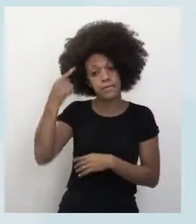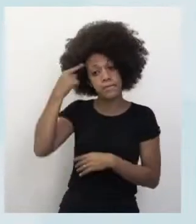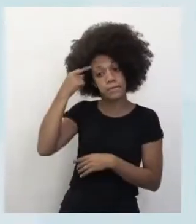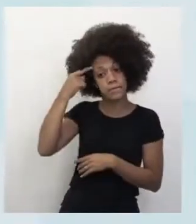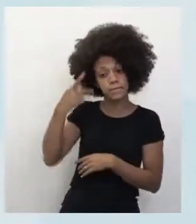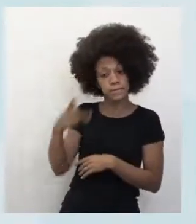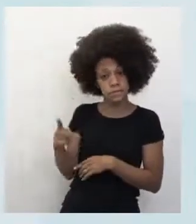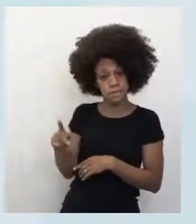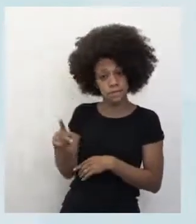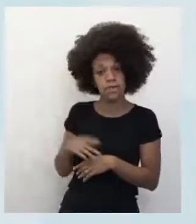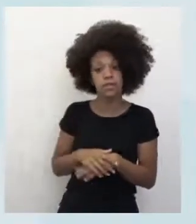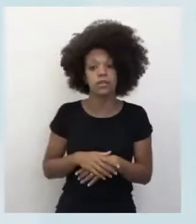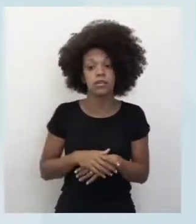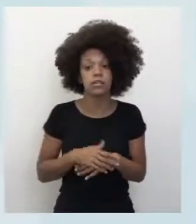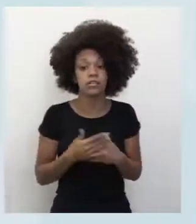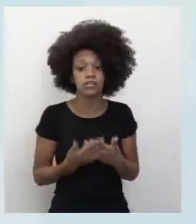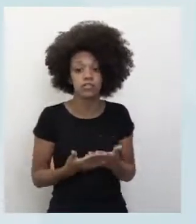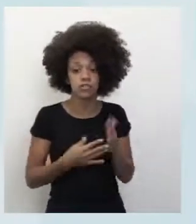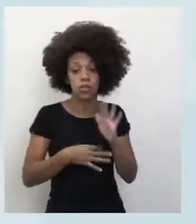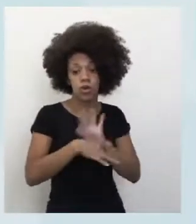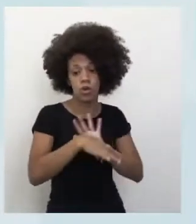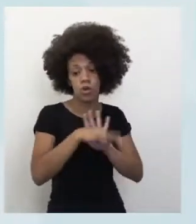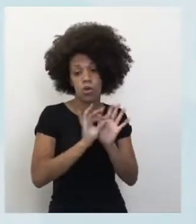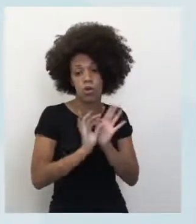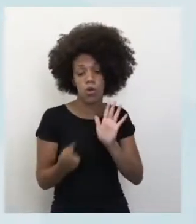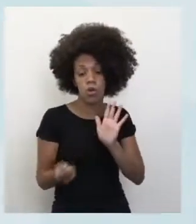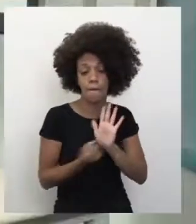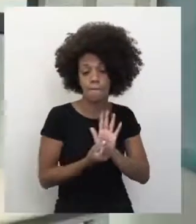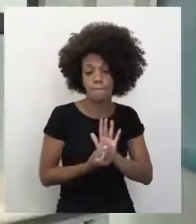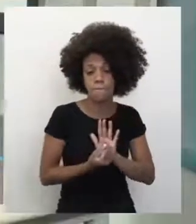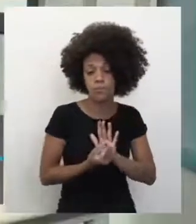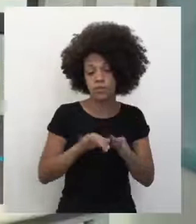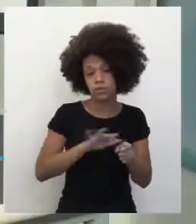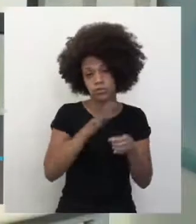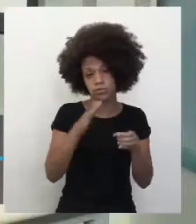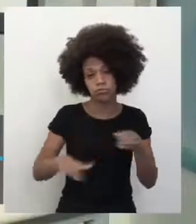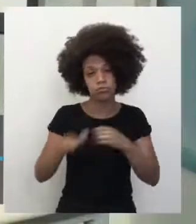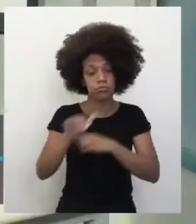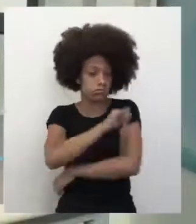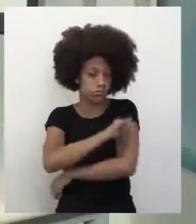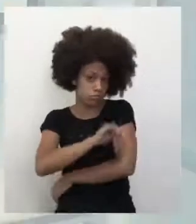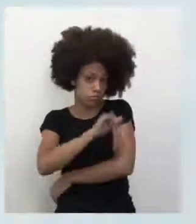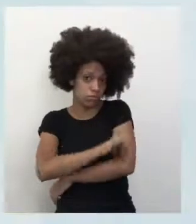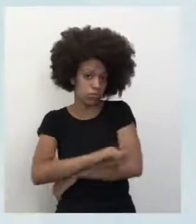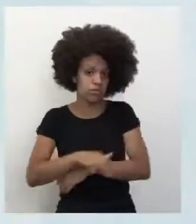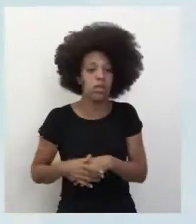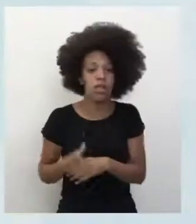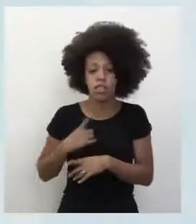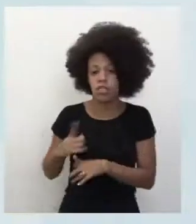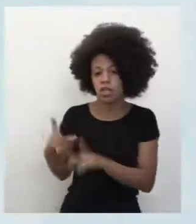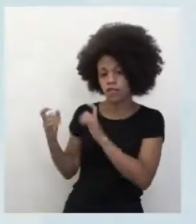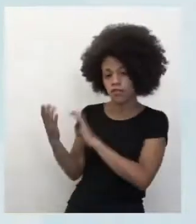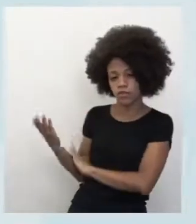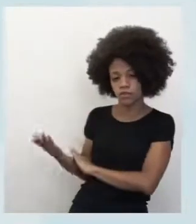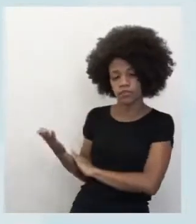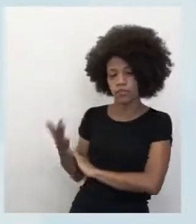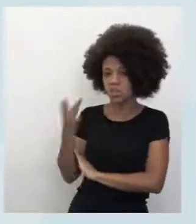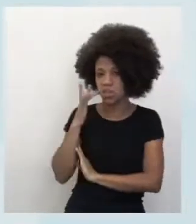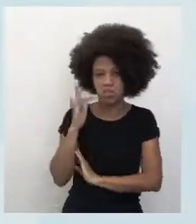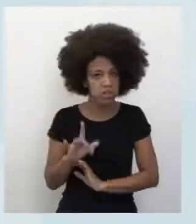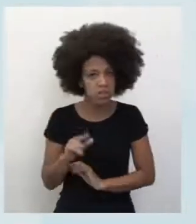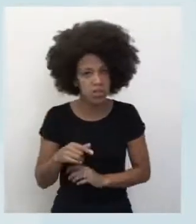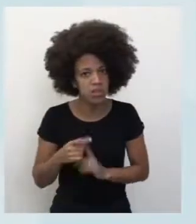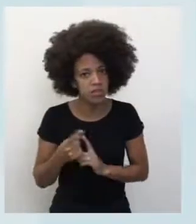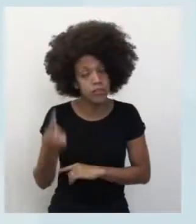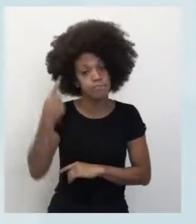a criação do logotipo internacional do calçadão de Copacabana, ó. Tem aí uma foto, olha que legal. Eu não sabia que era a ideia